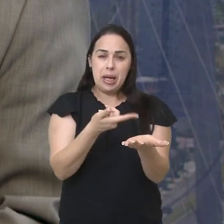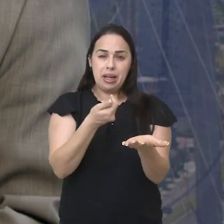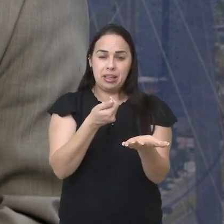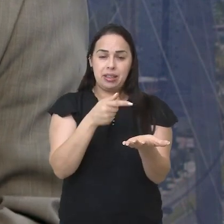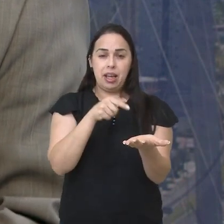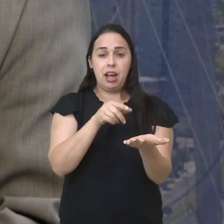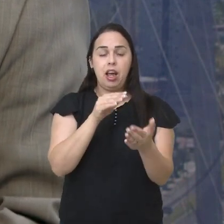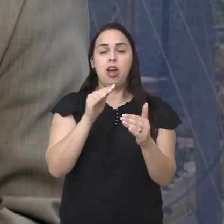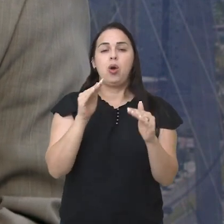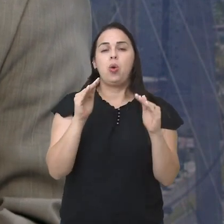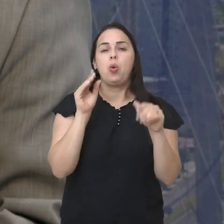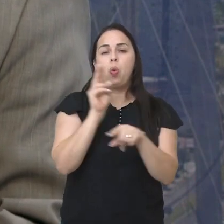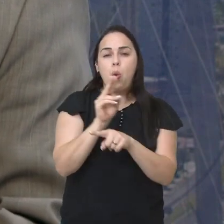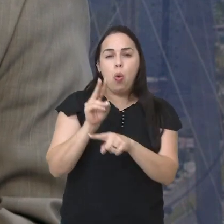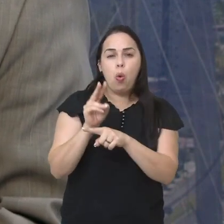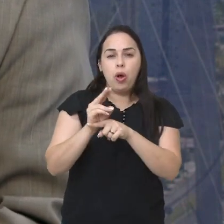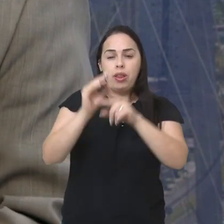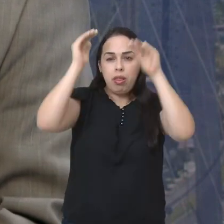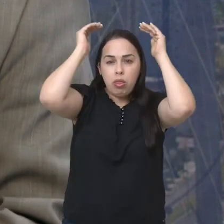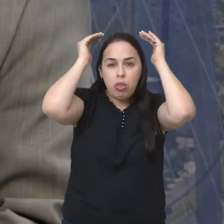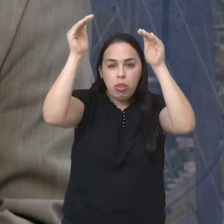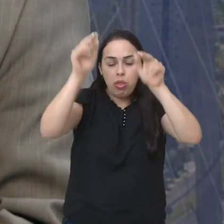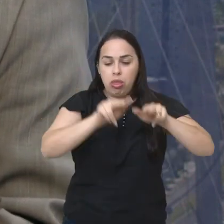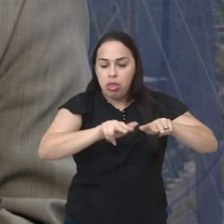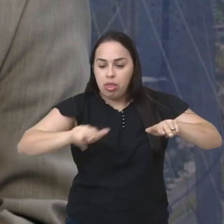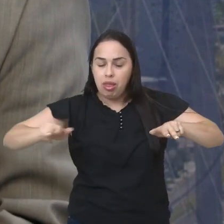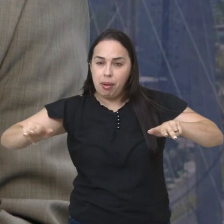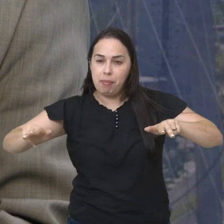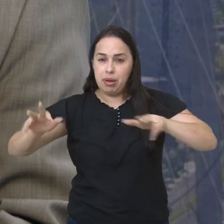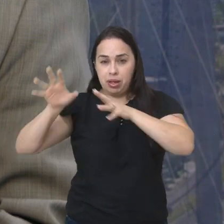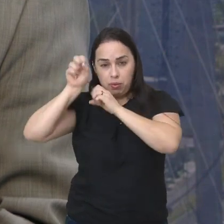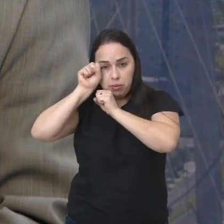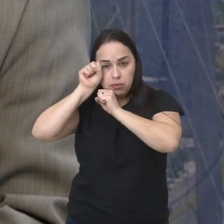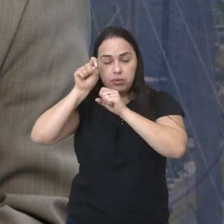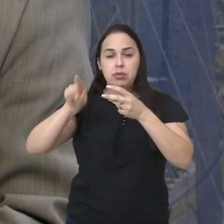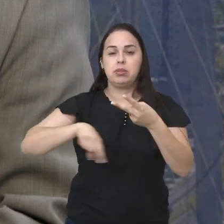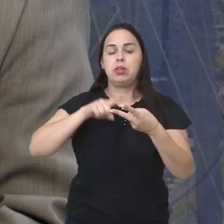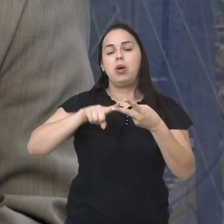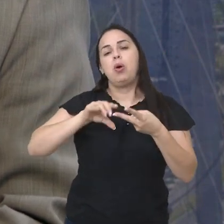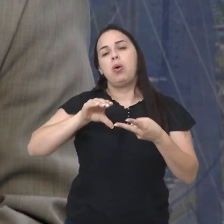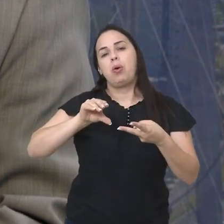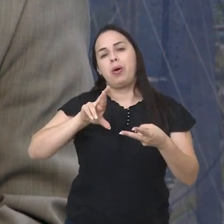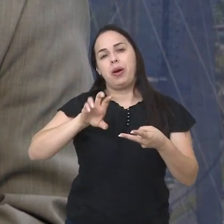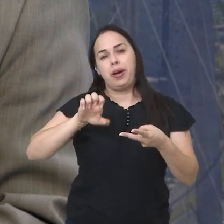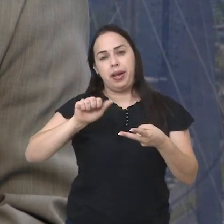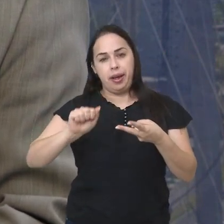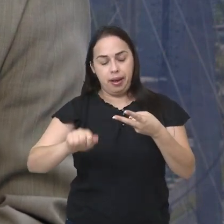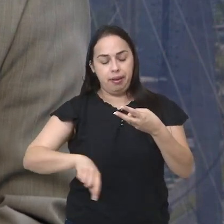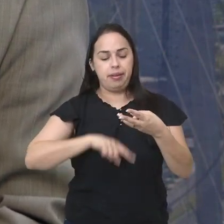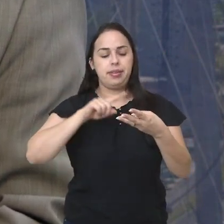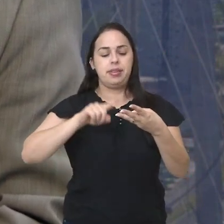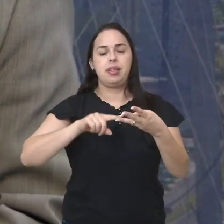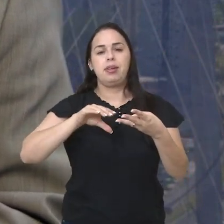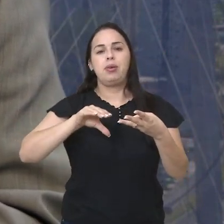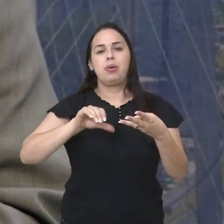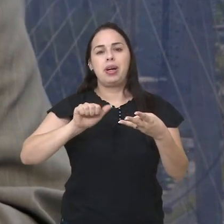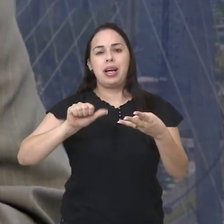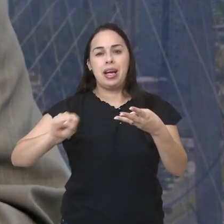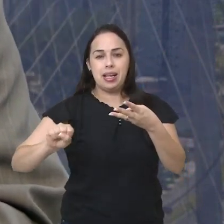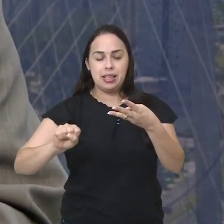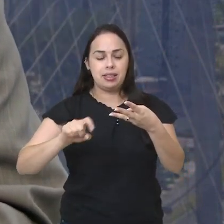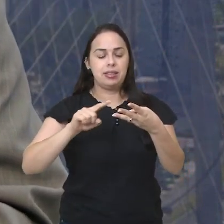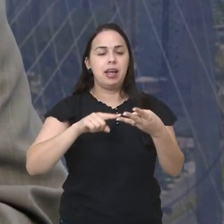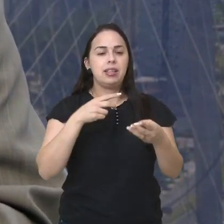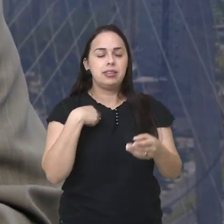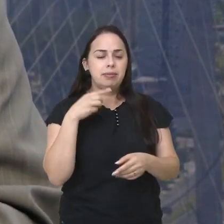abrigos municipais, os CREAs, mais de 300 funcionários. E assim, você pega a lei da transparência, está tudo